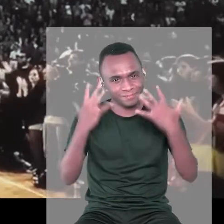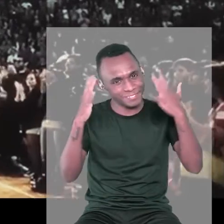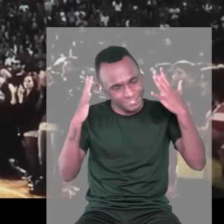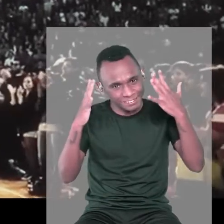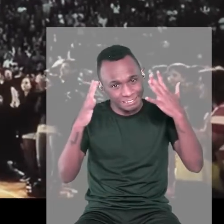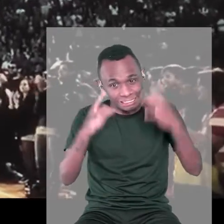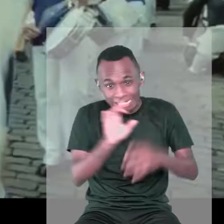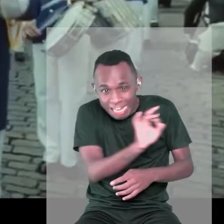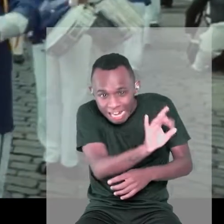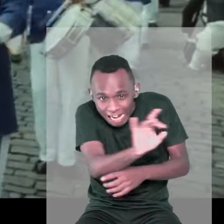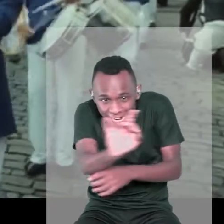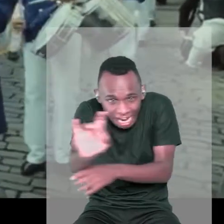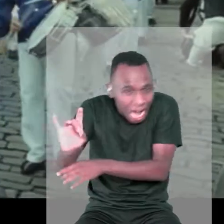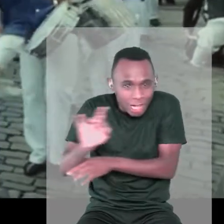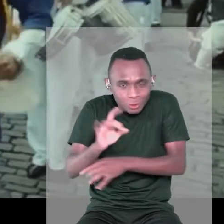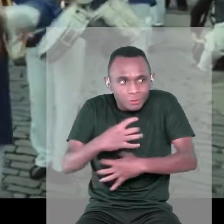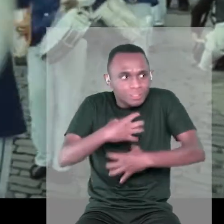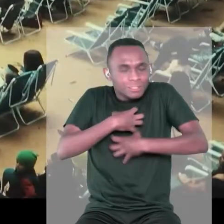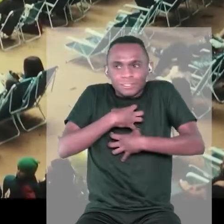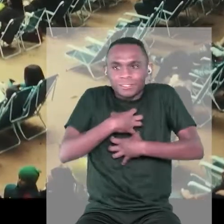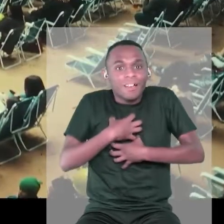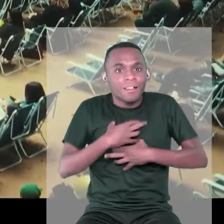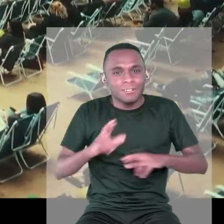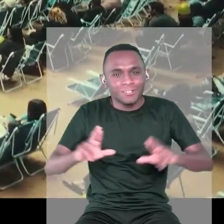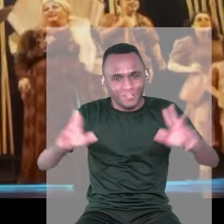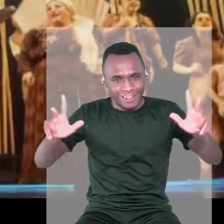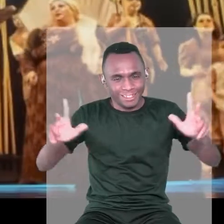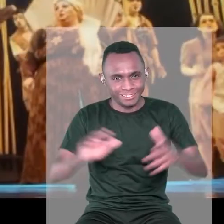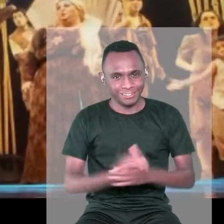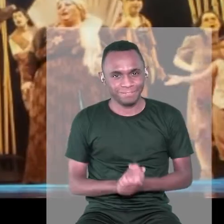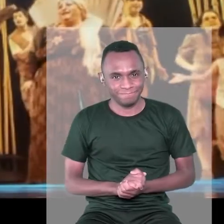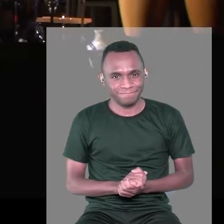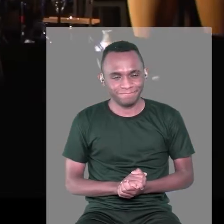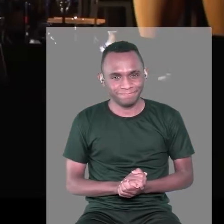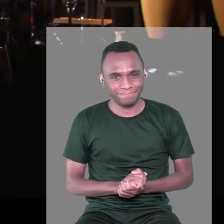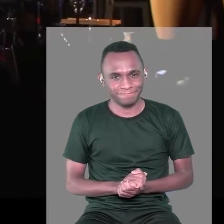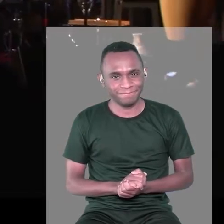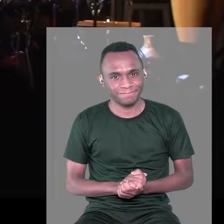que toca cada um de nós de um jeito diferente.